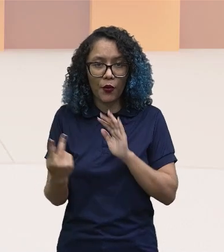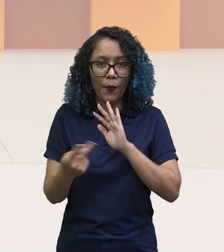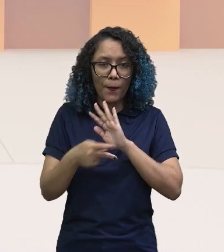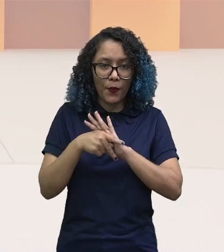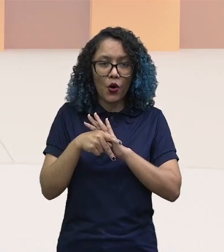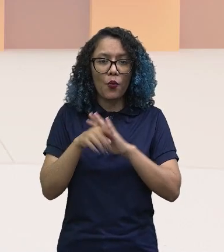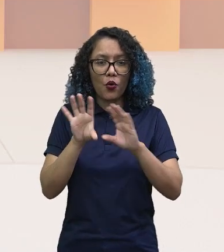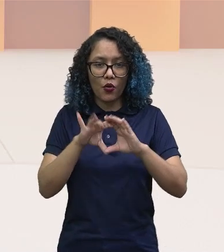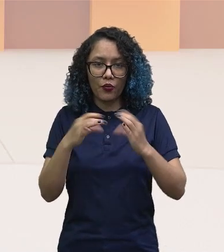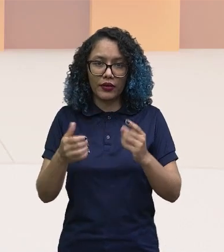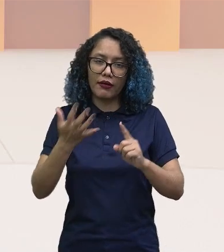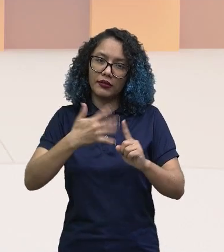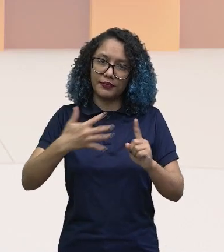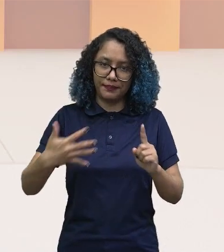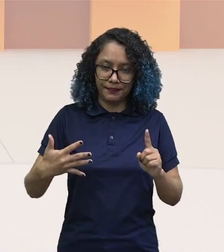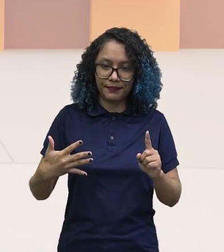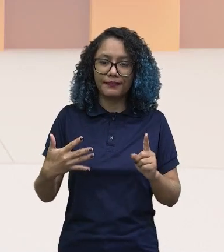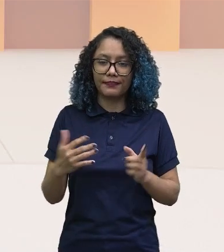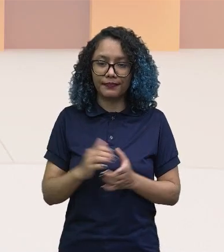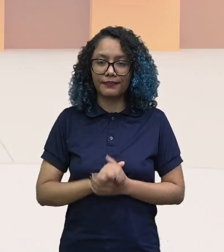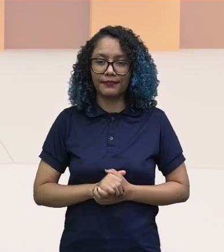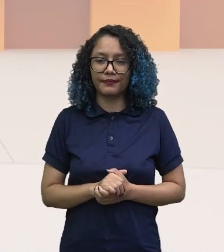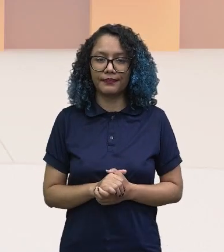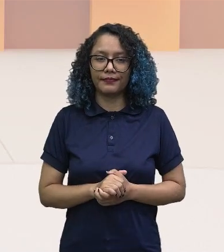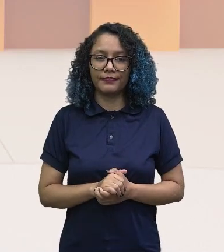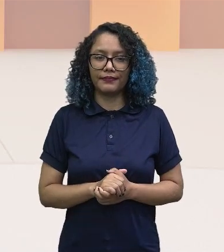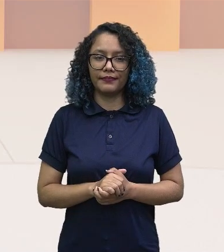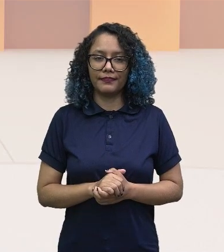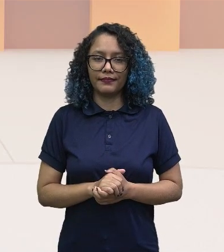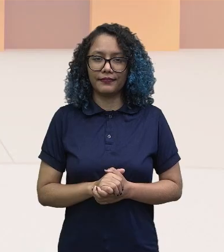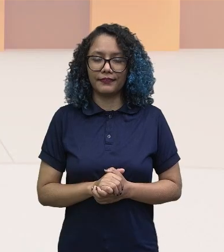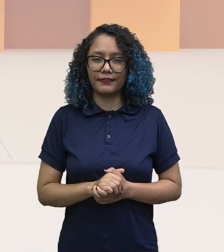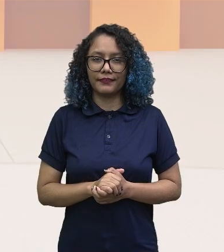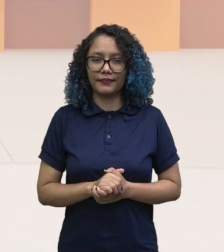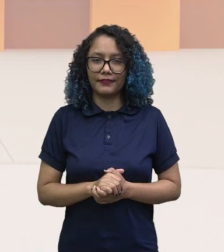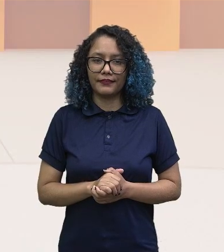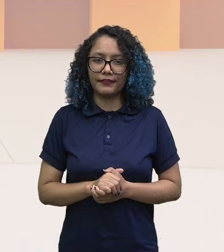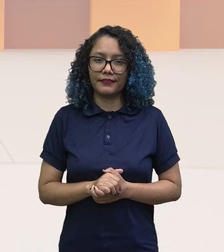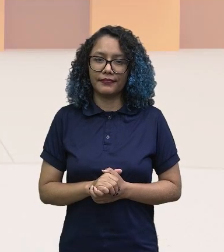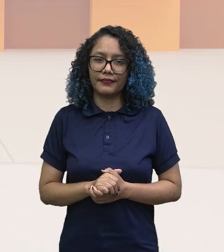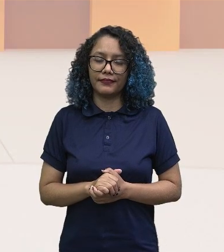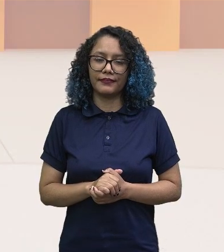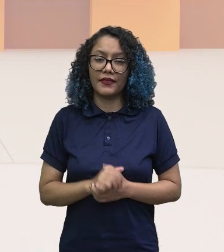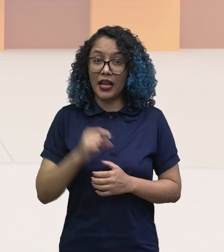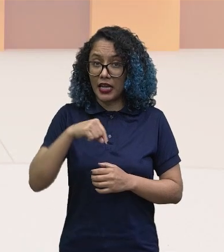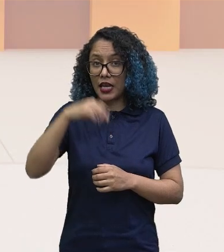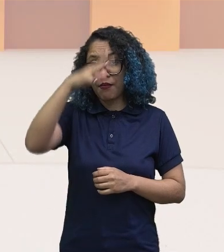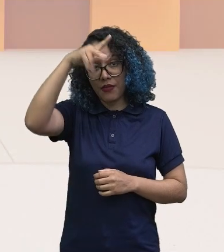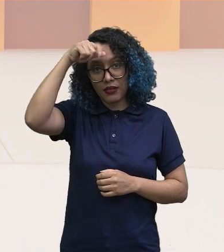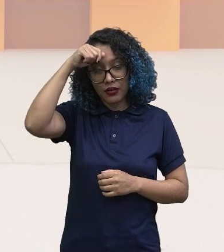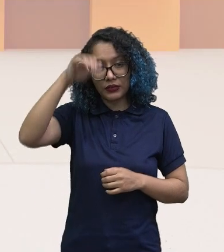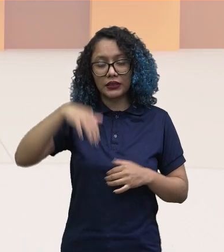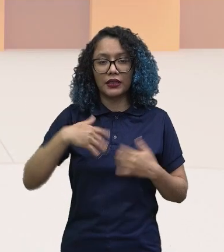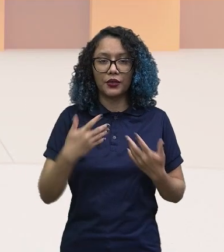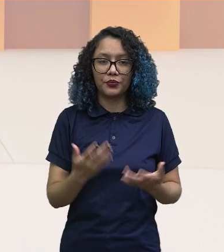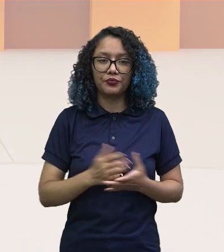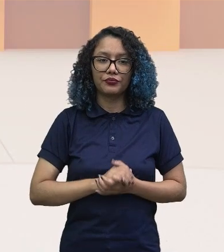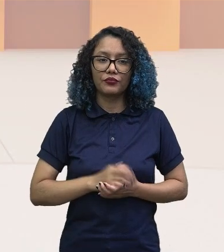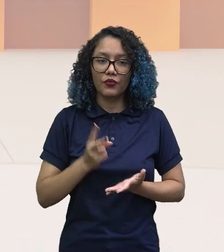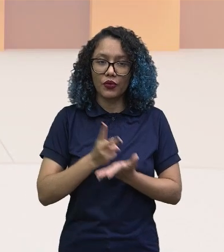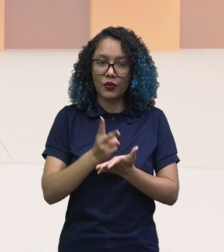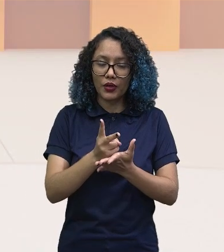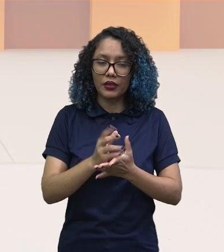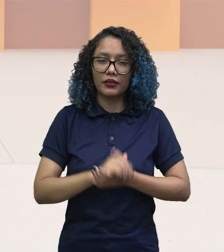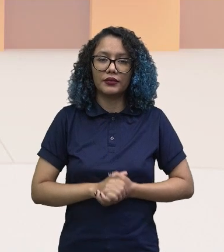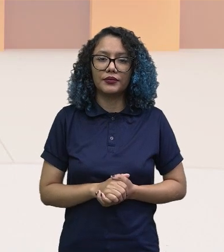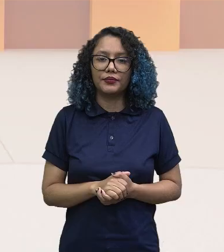enfrentados pela comunidade LGBTQIAP+ em Manaus. E a gente dando continuidade,